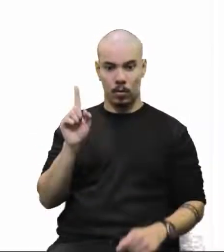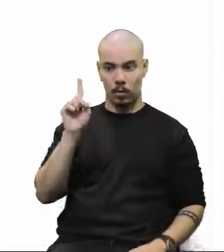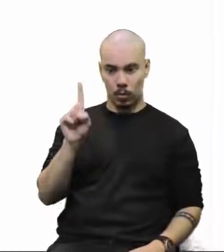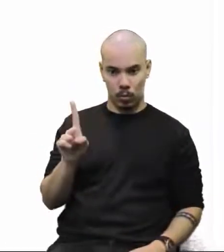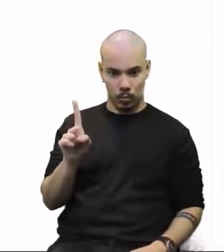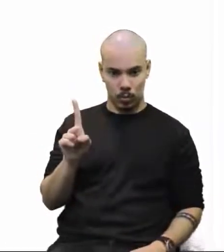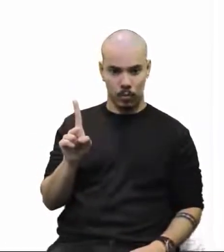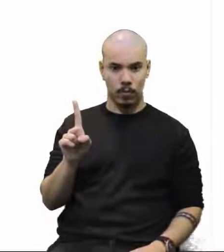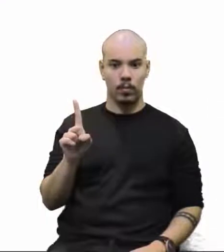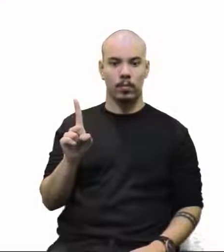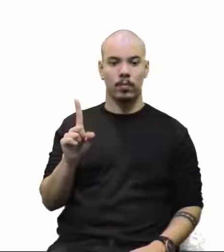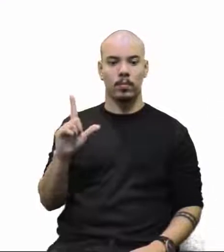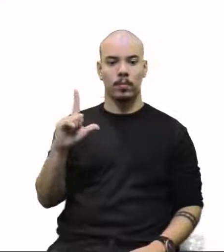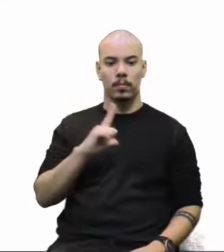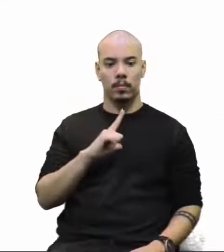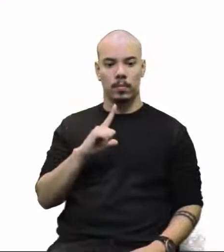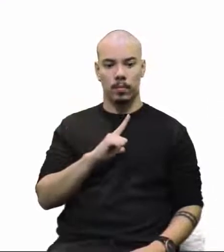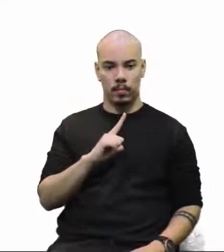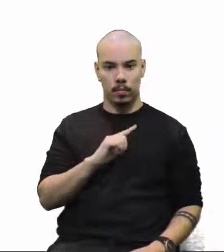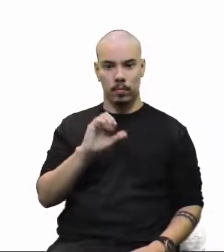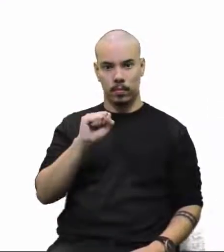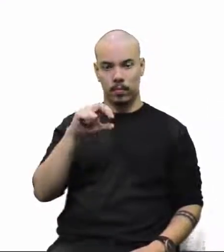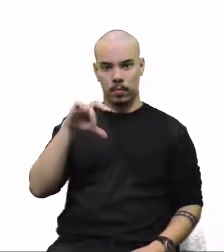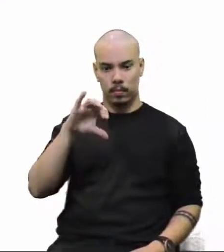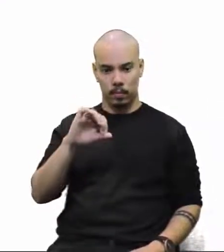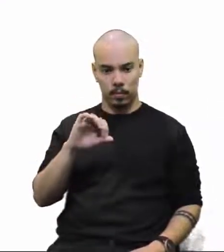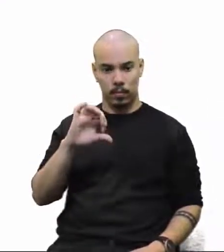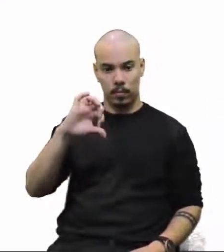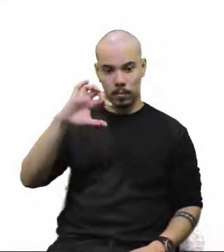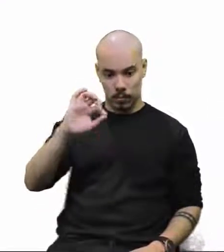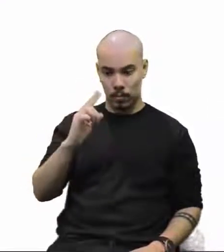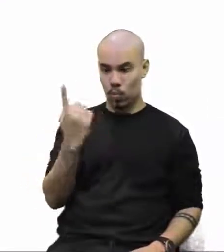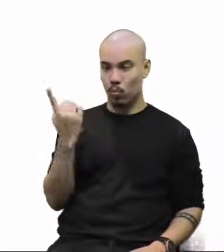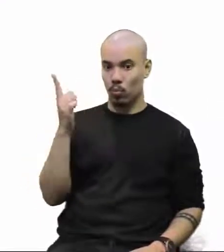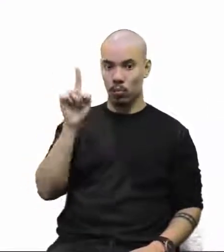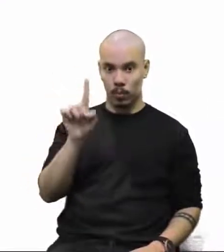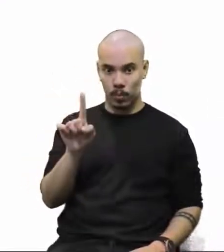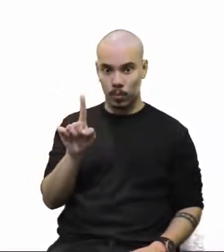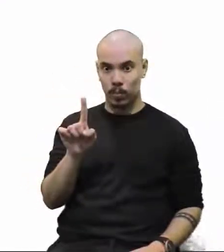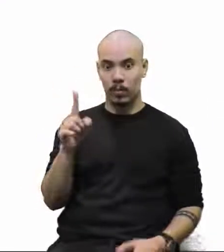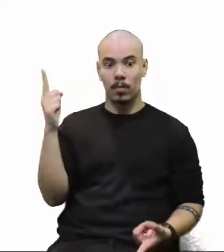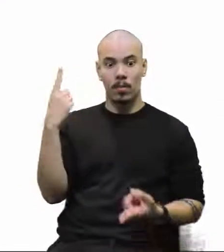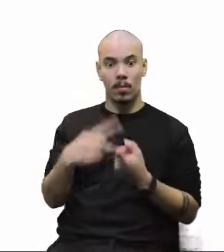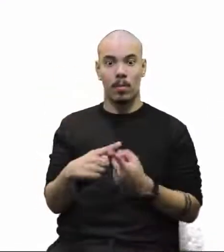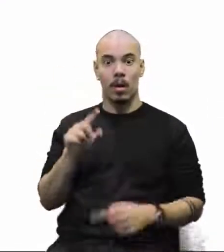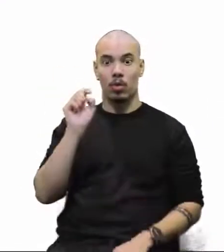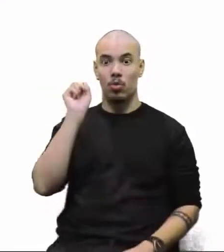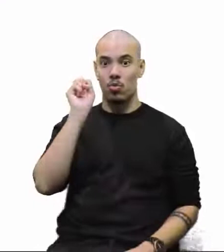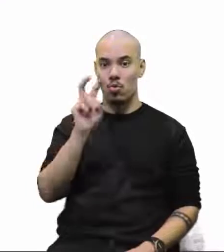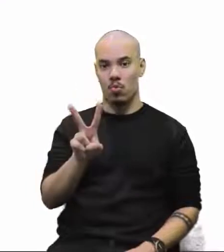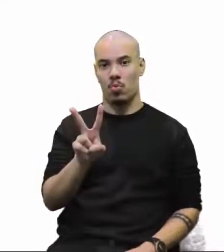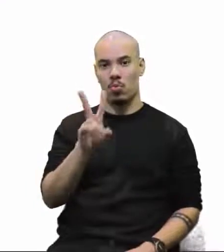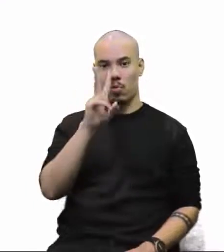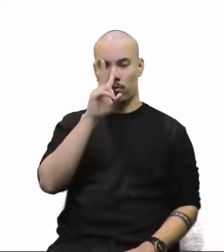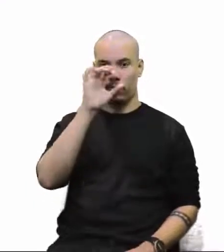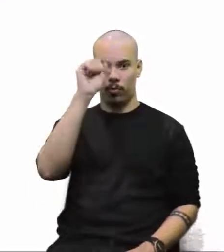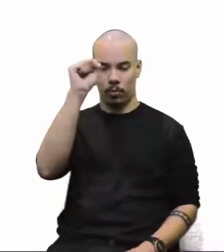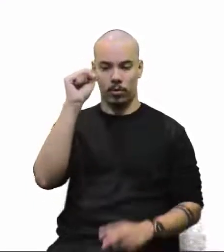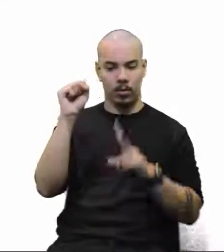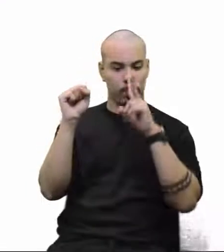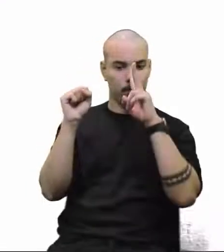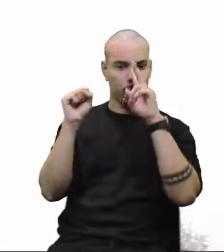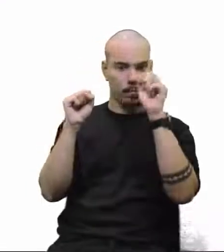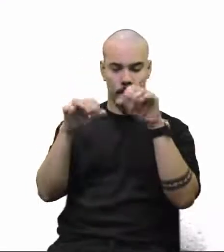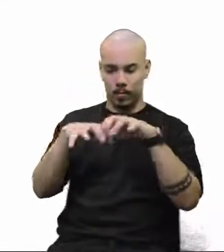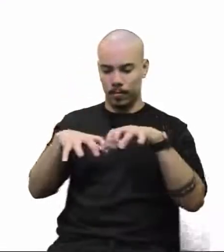1. Aí eu tenho seno de 90, que é 1, só que de 2, porque são duas forças